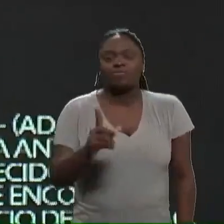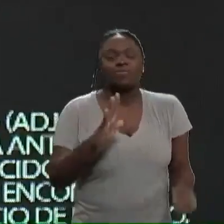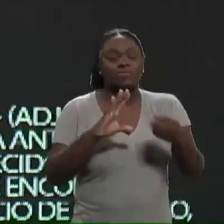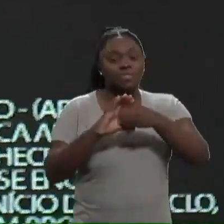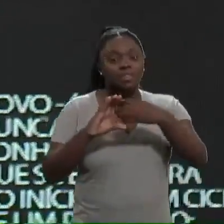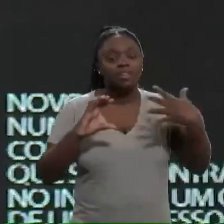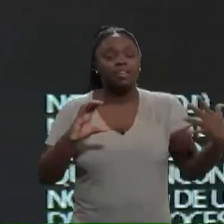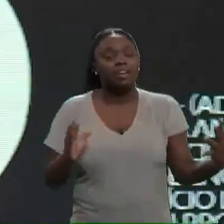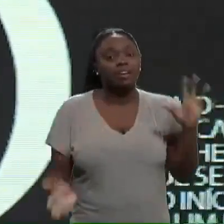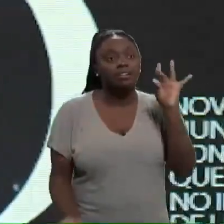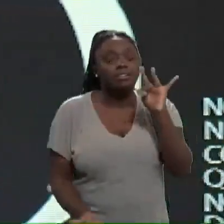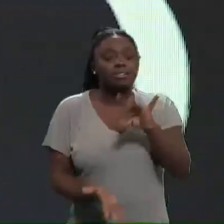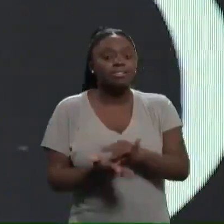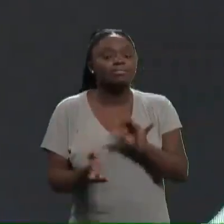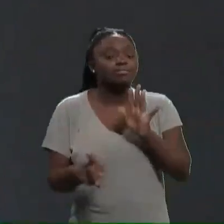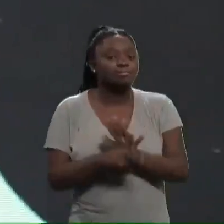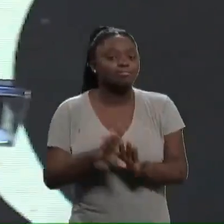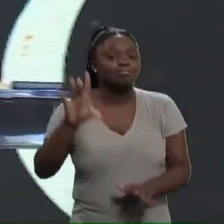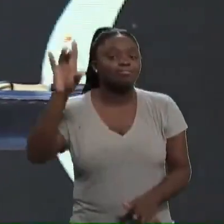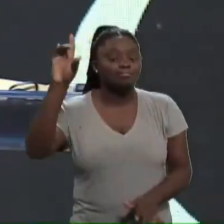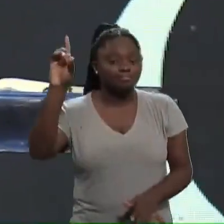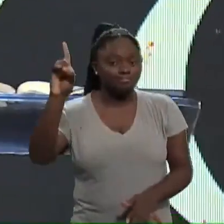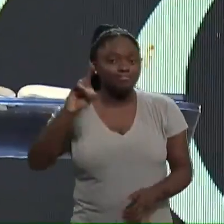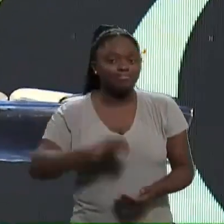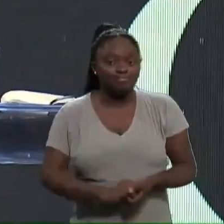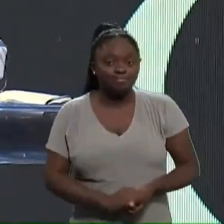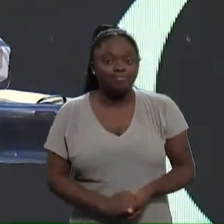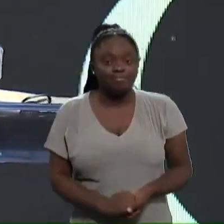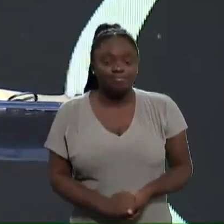a originalidade de Deus.